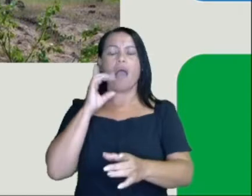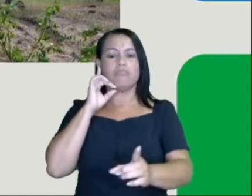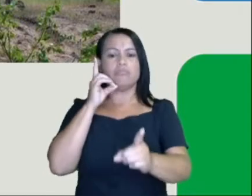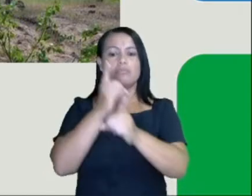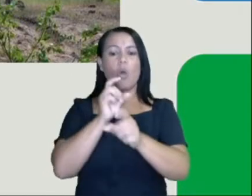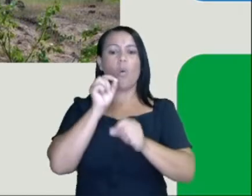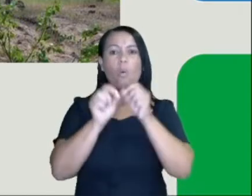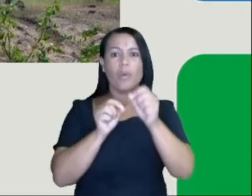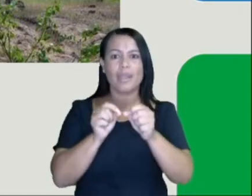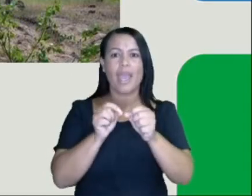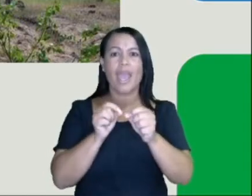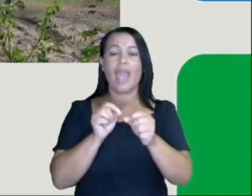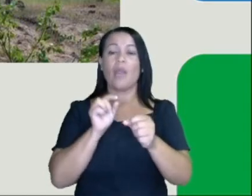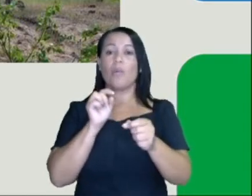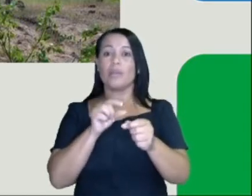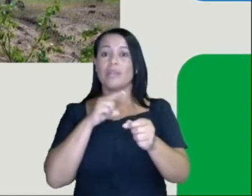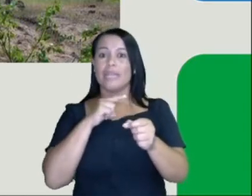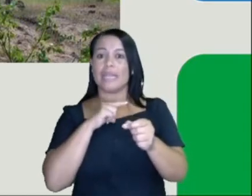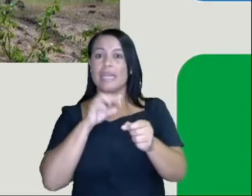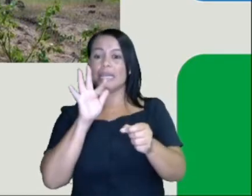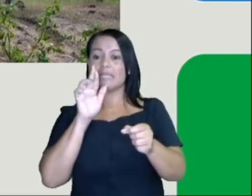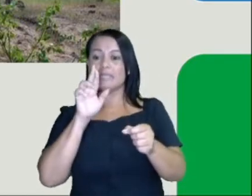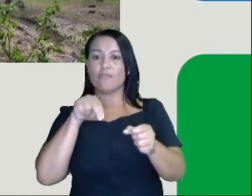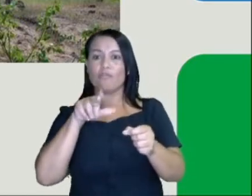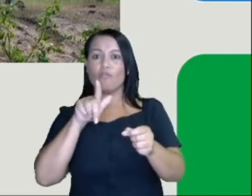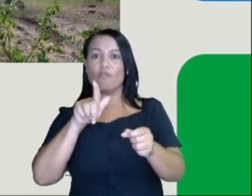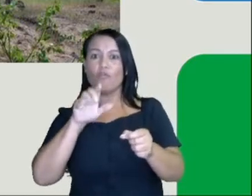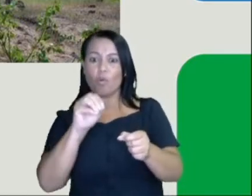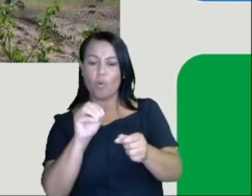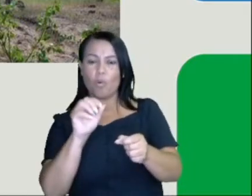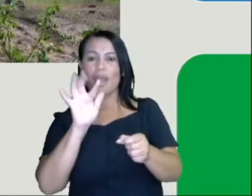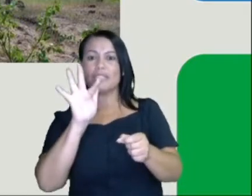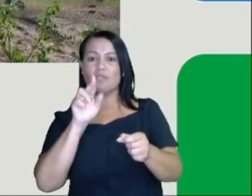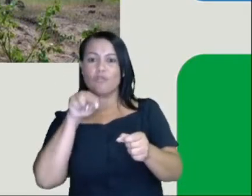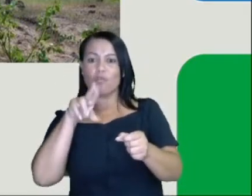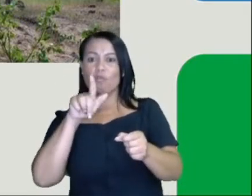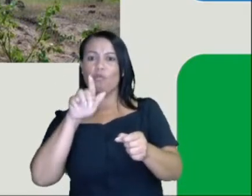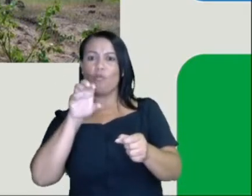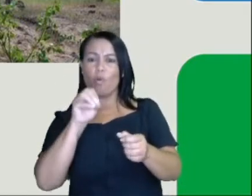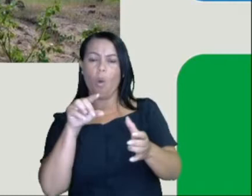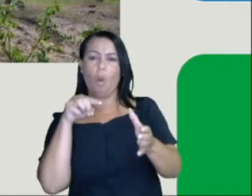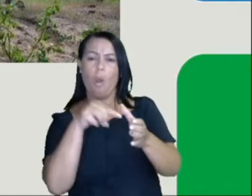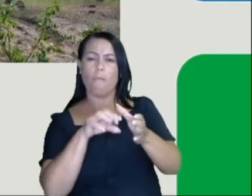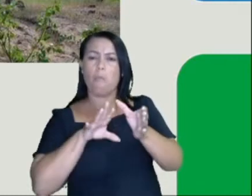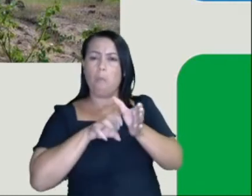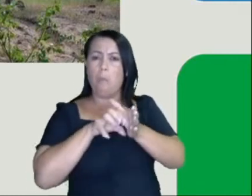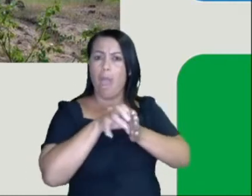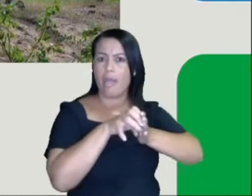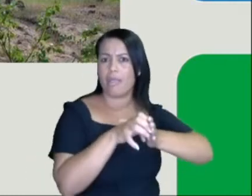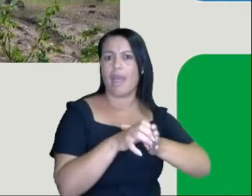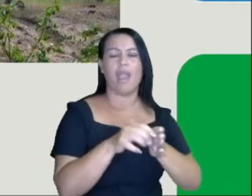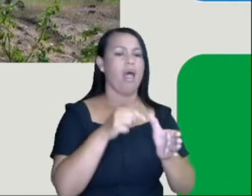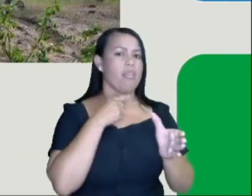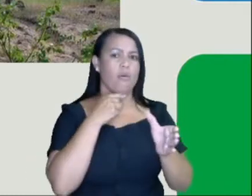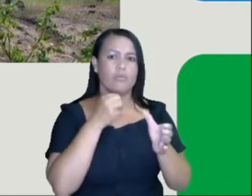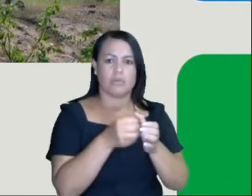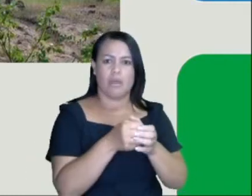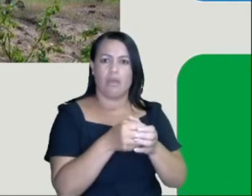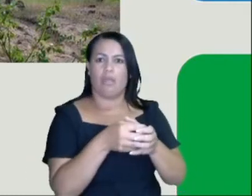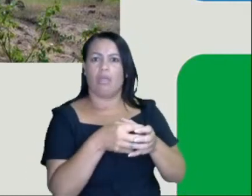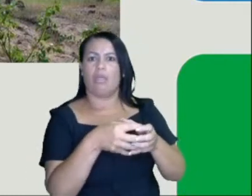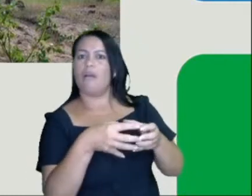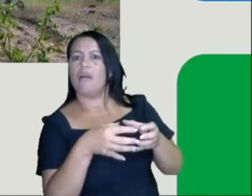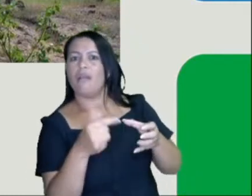este fungo estava próximo a bactérias chamadas Staphylococcus, não havia crescimento de bactérias próximo a